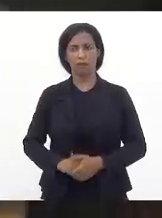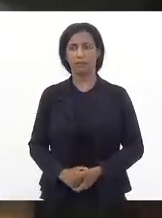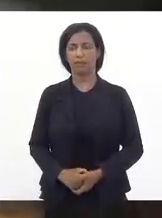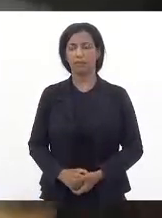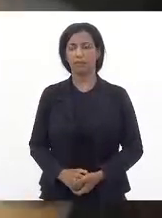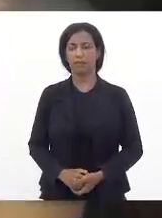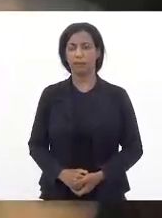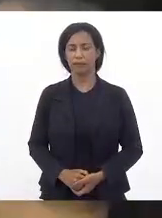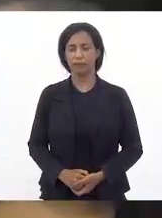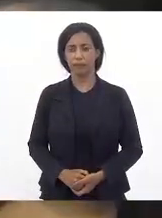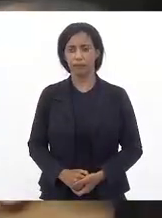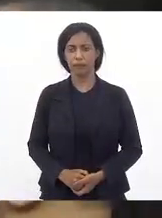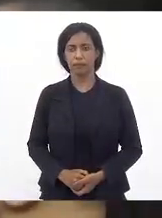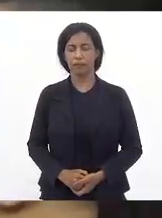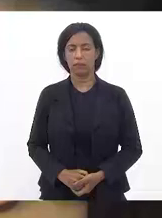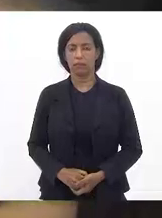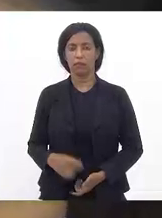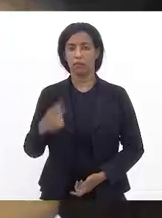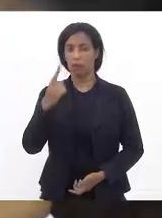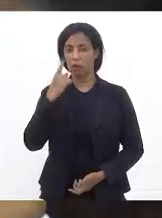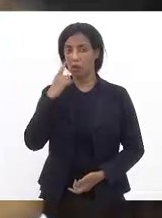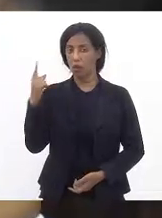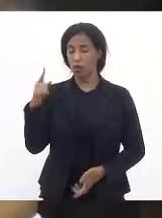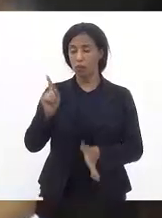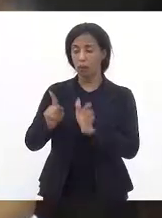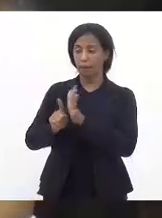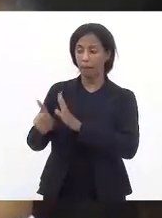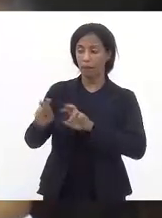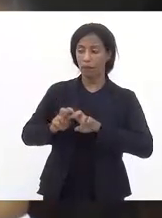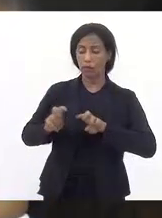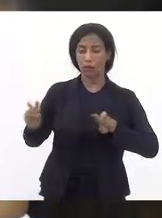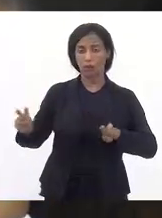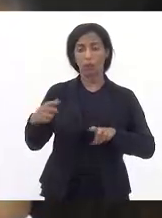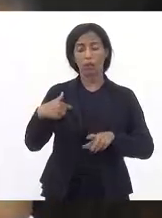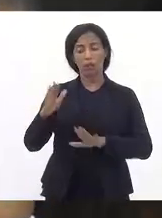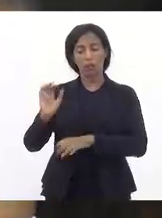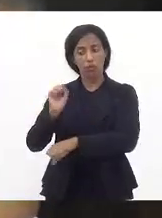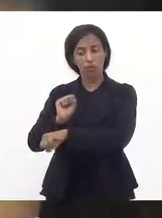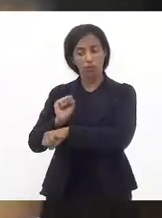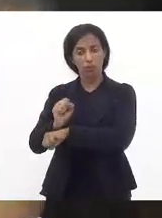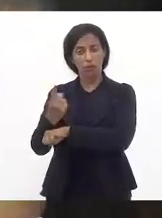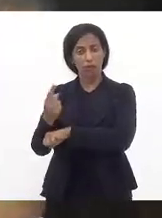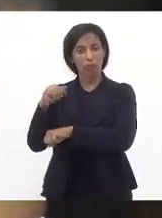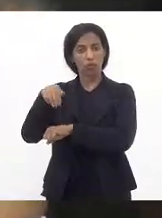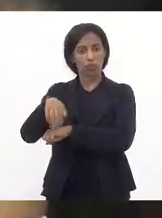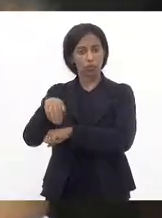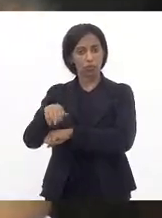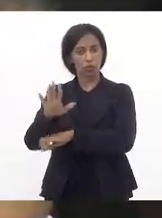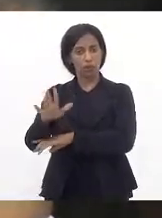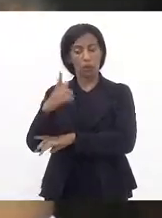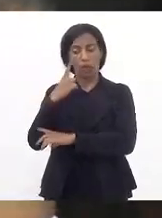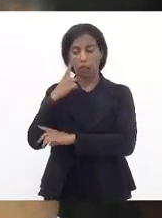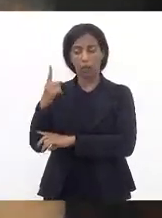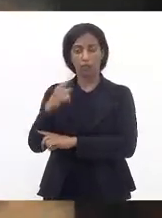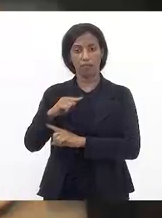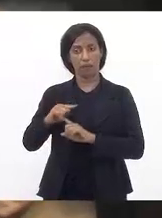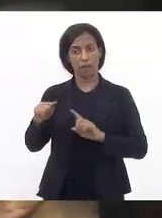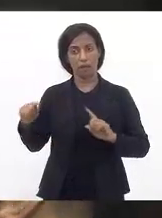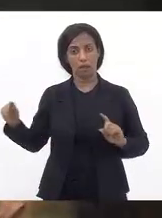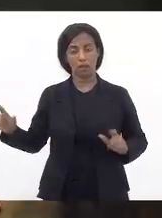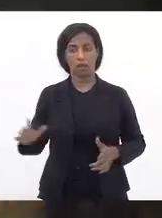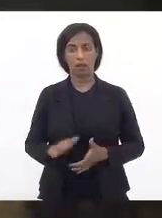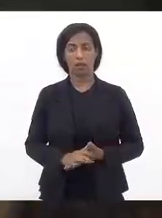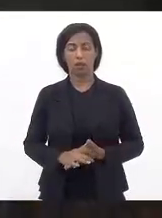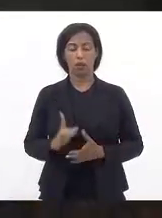ordem e eu estou consultando aqui a mesa vou suspender por alguns minutos a gente tá aqui